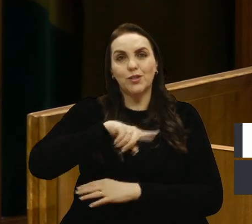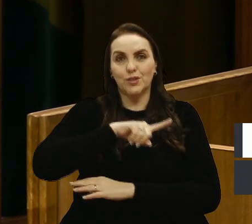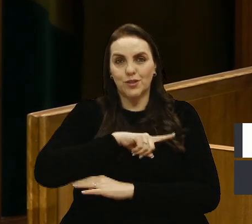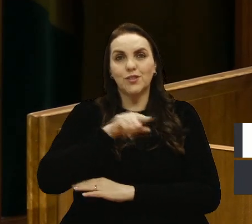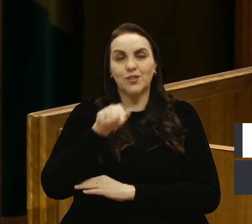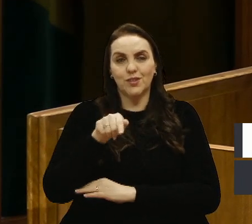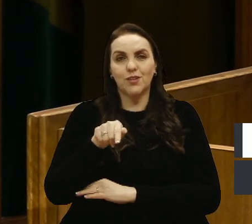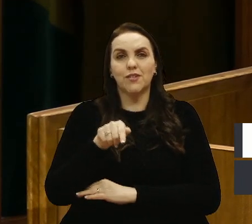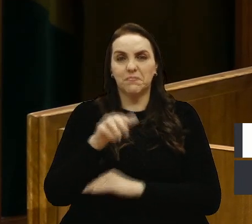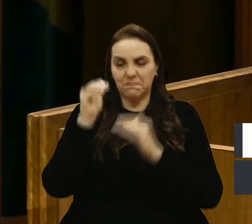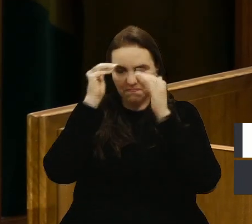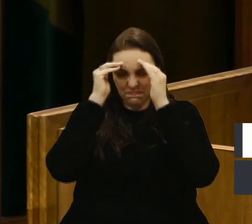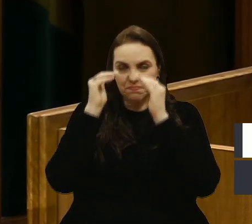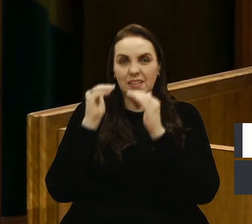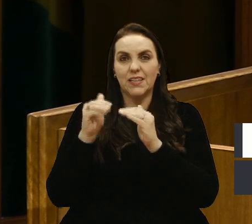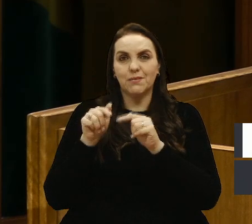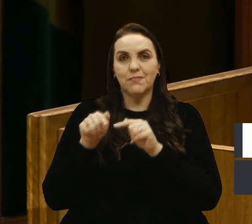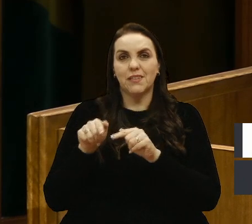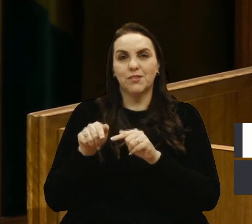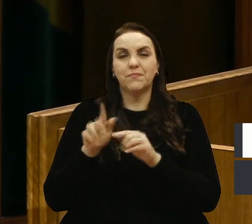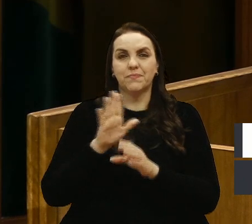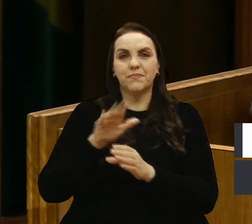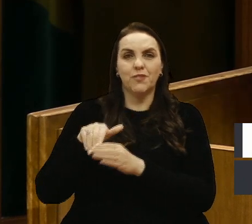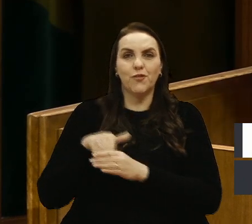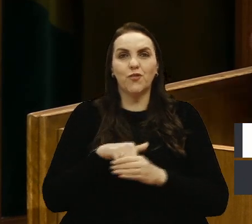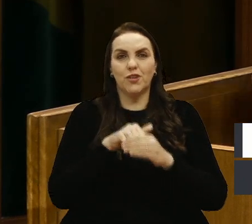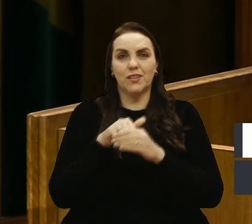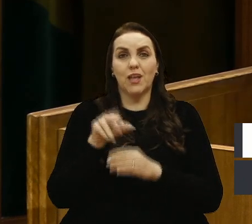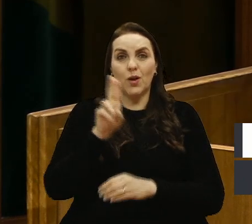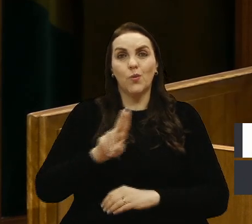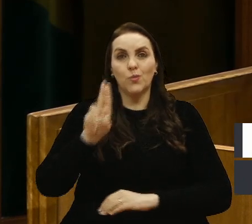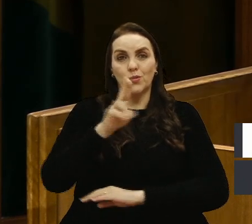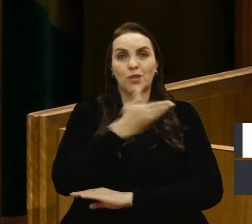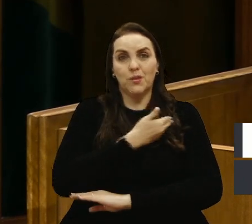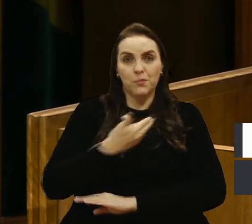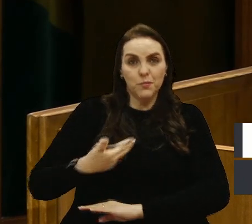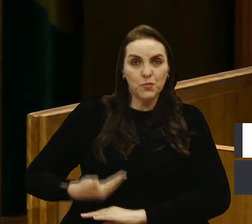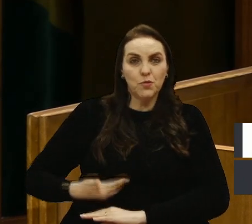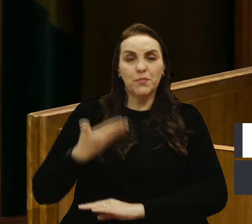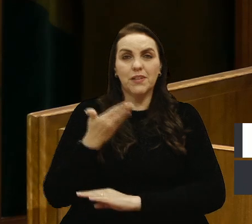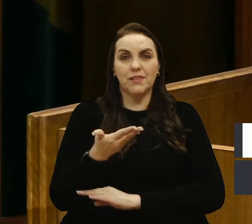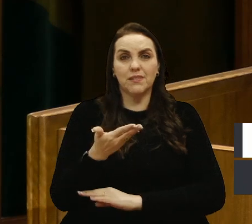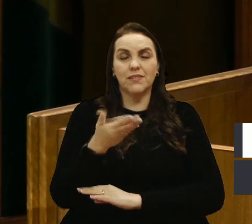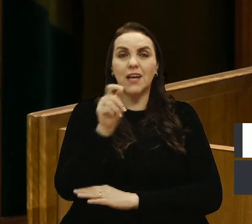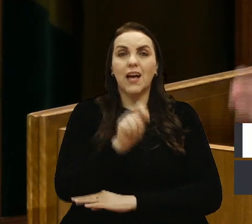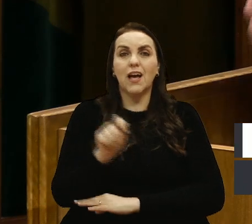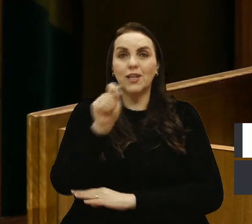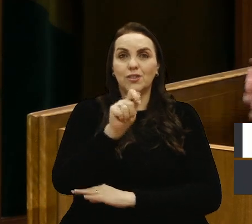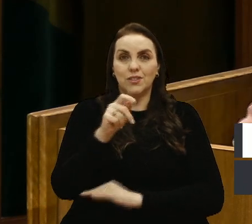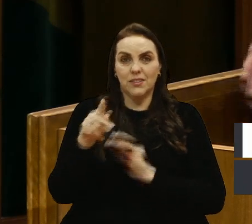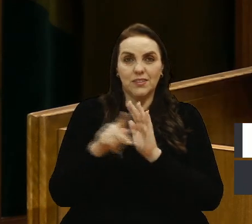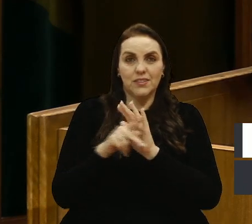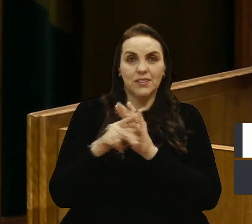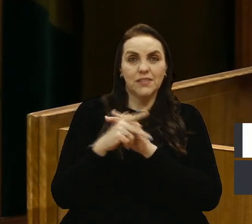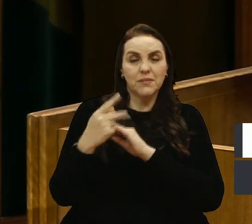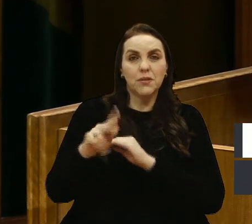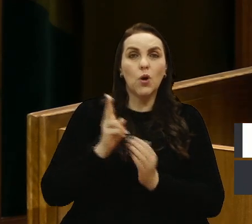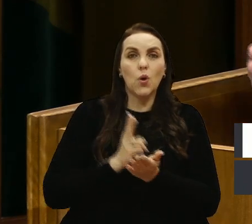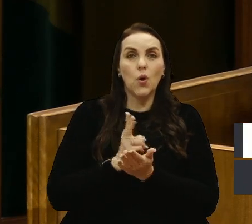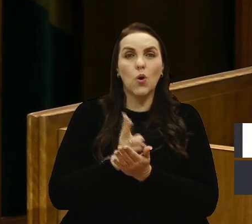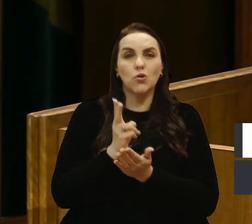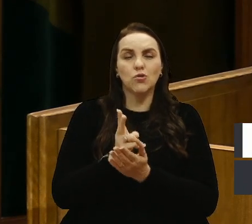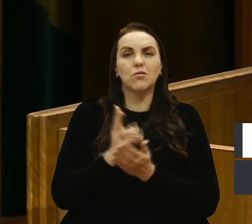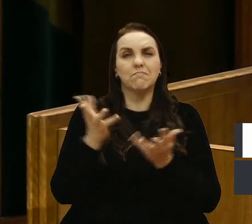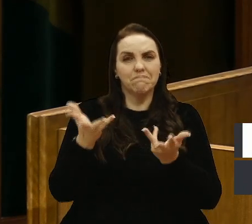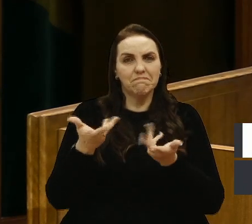com devido respeito, devemos votar utilidade pública para essa associação continuar fazendo esse